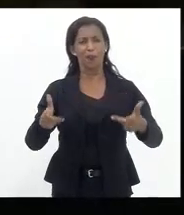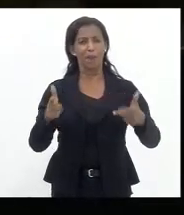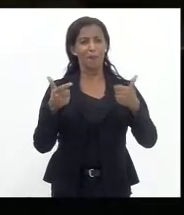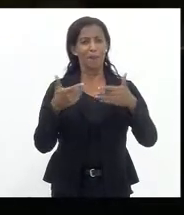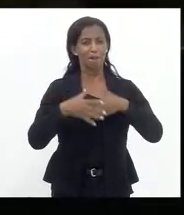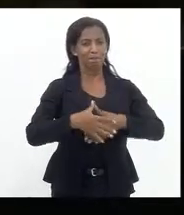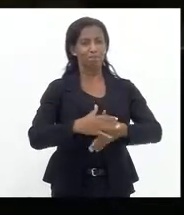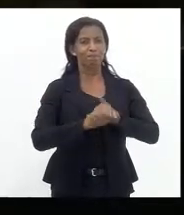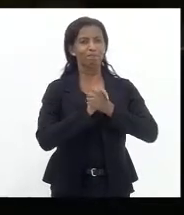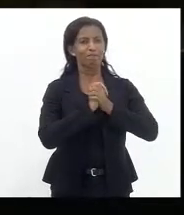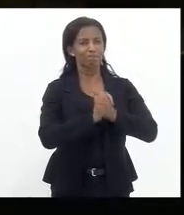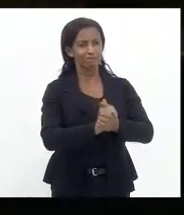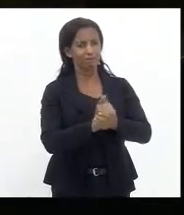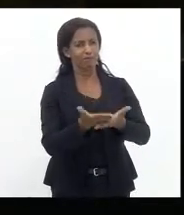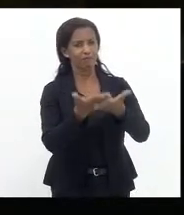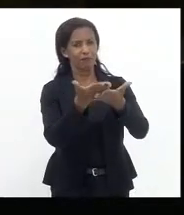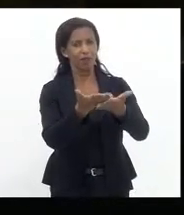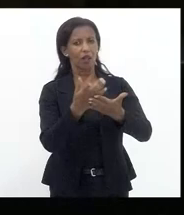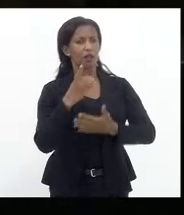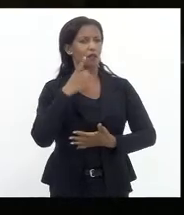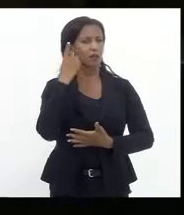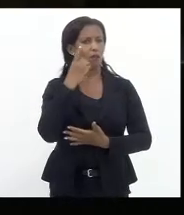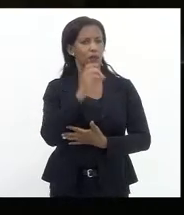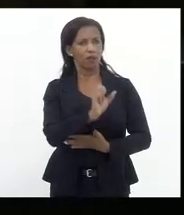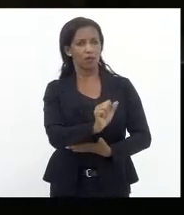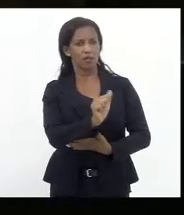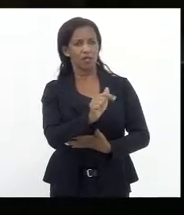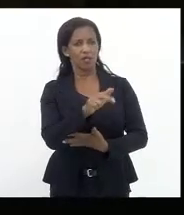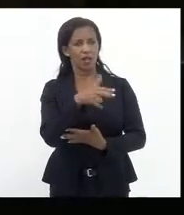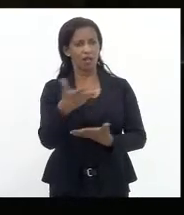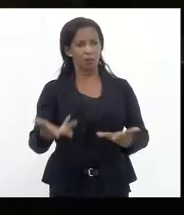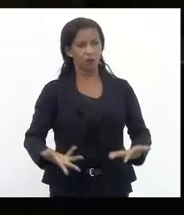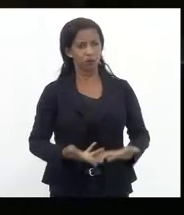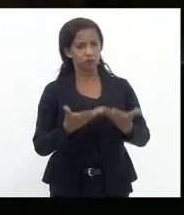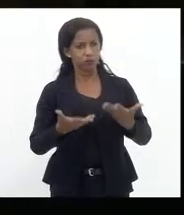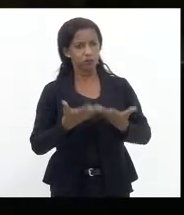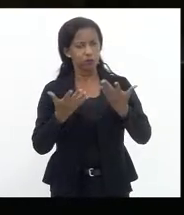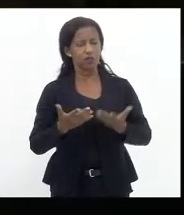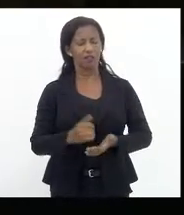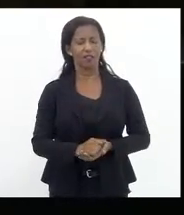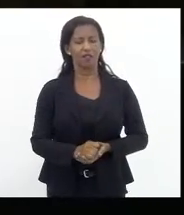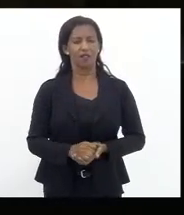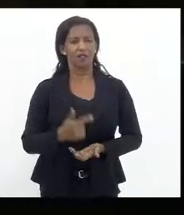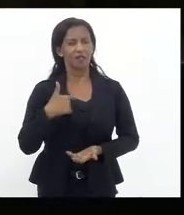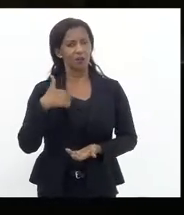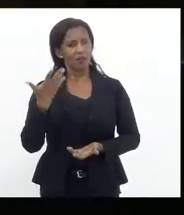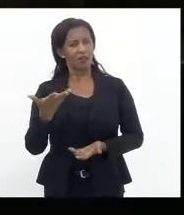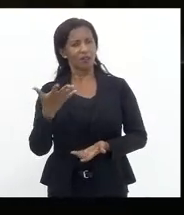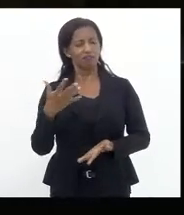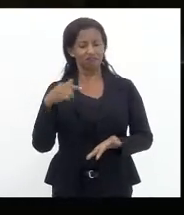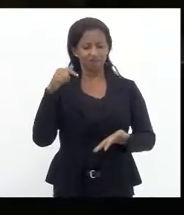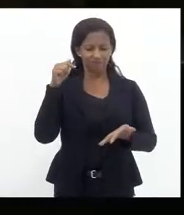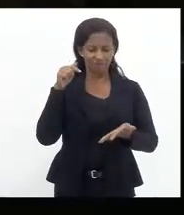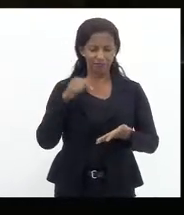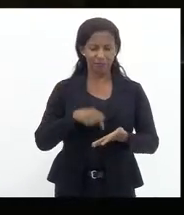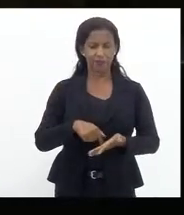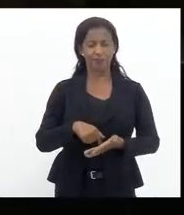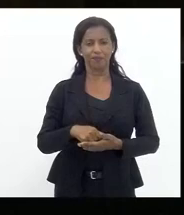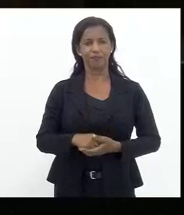deputado Coronel Salema por sua luta, sua iniciativa, e eu quero deixar o registro aqui, senhor